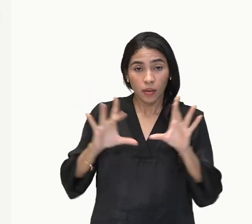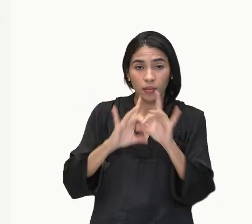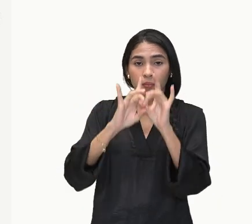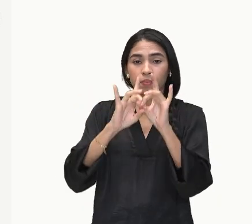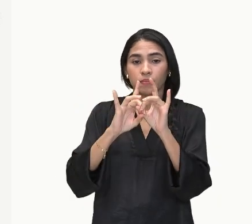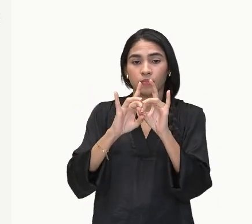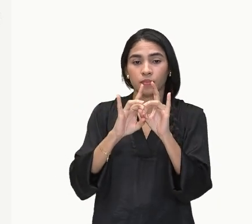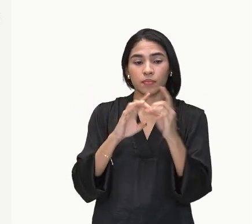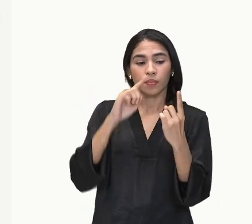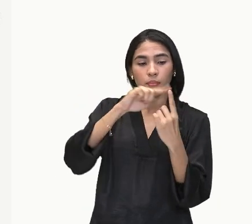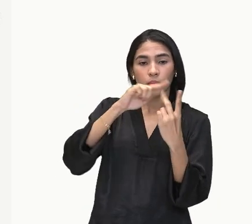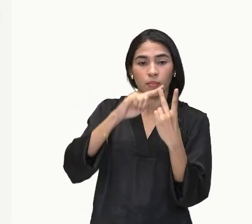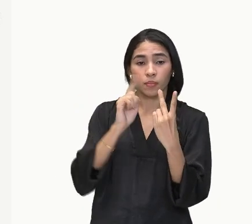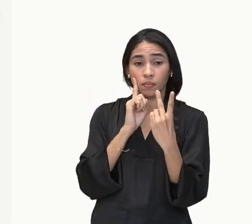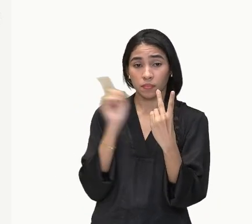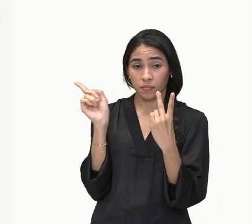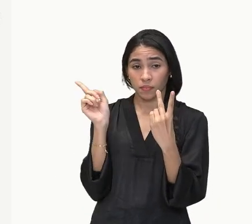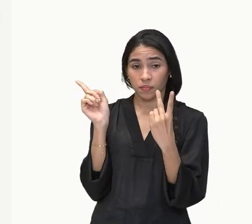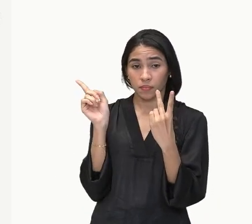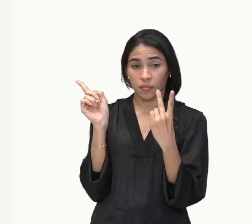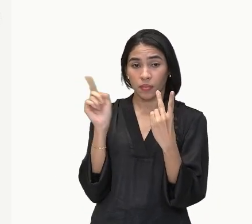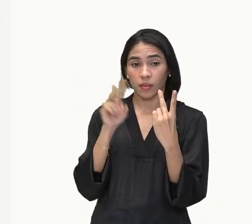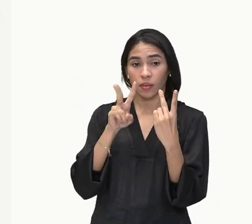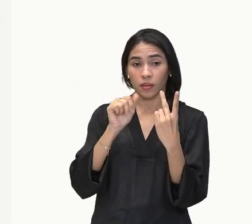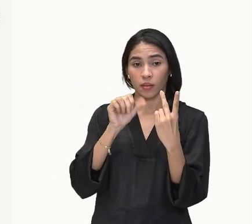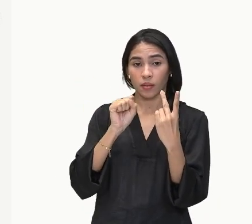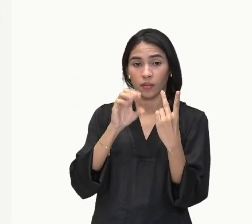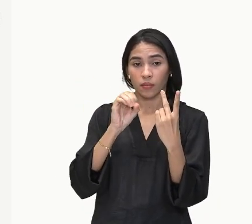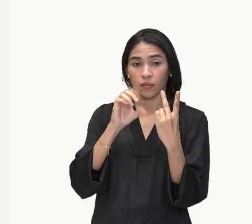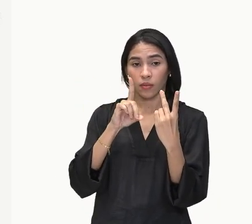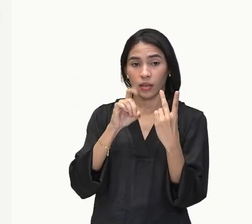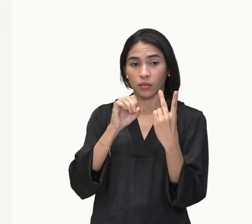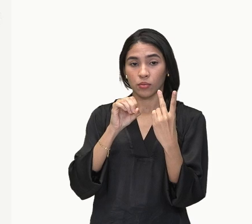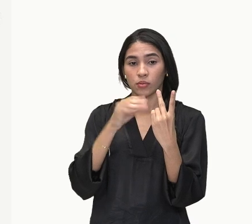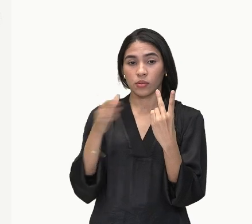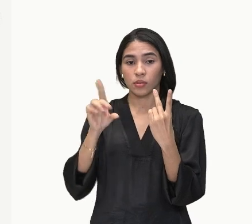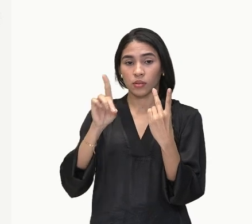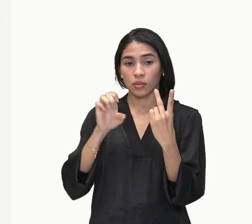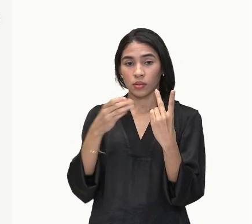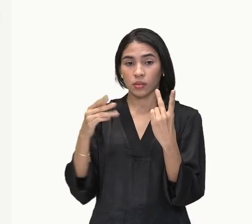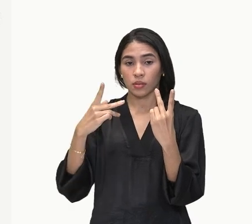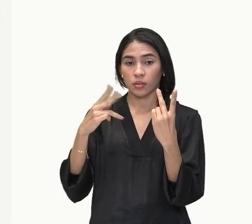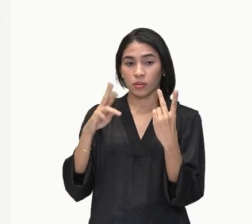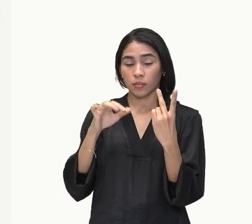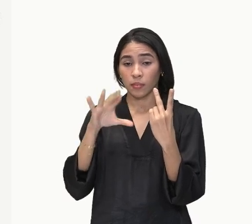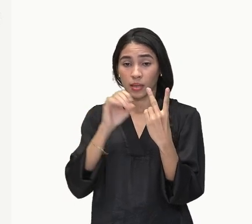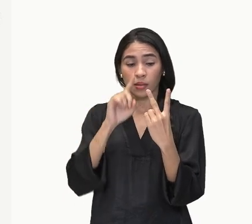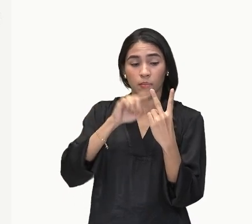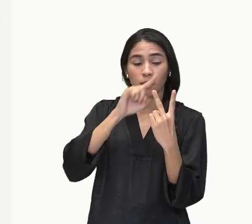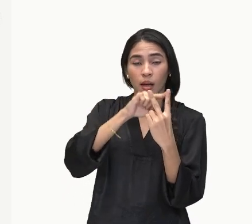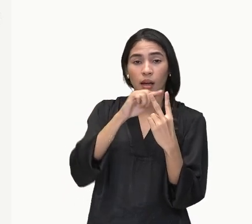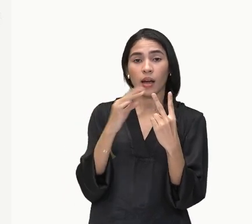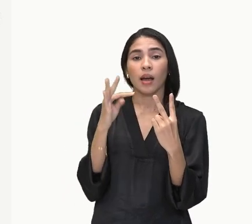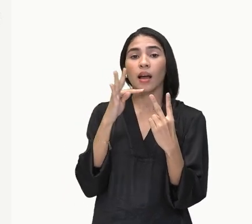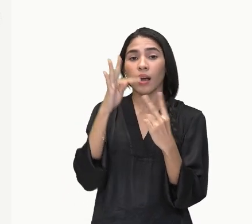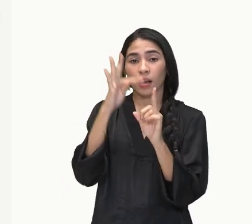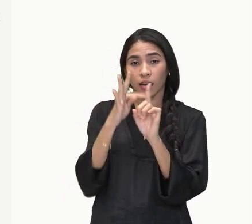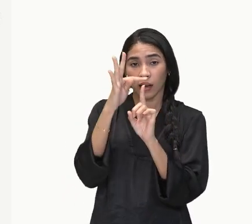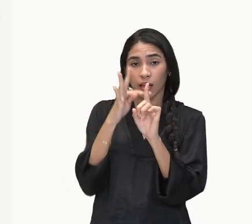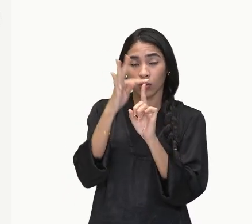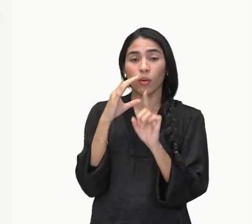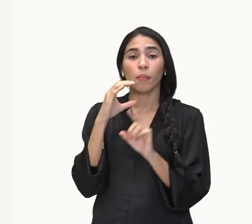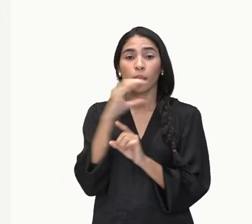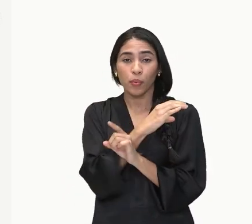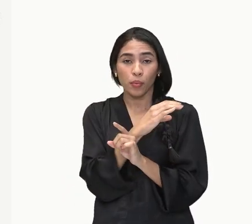esses dois canais. Então, gerou calor aqui com a fissão nuclear, essa água ela esquenta,